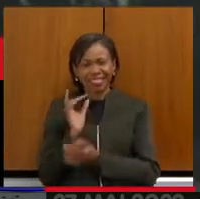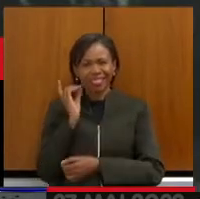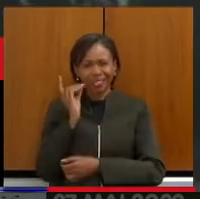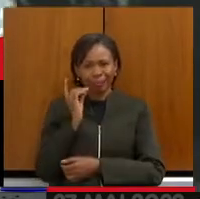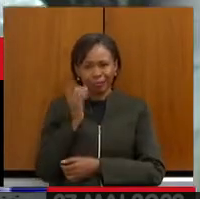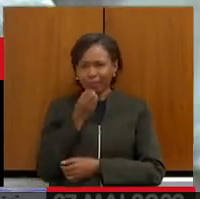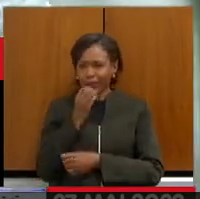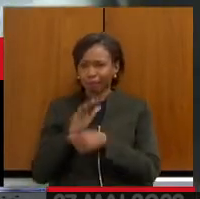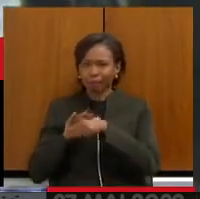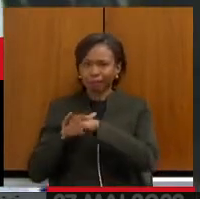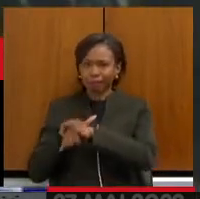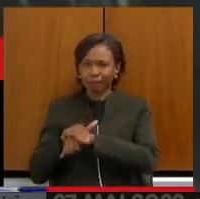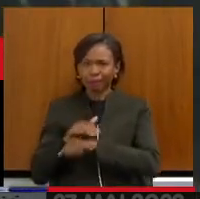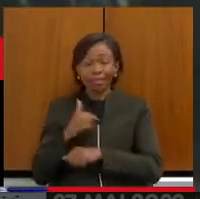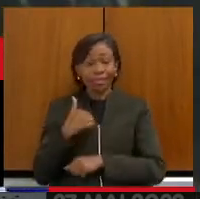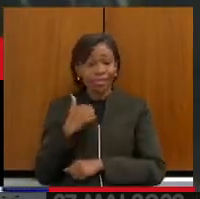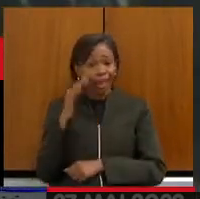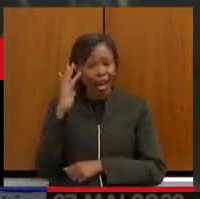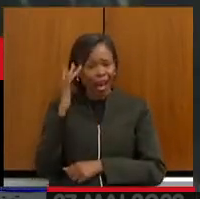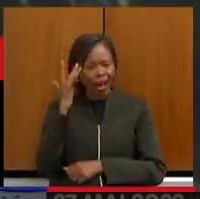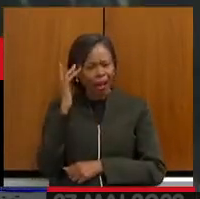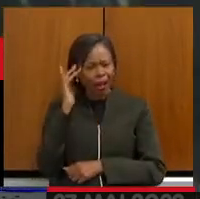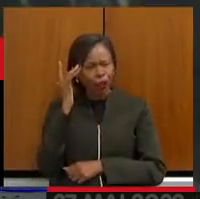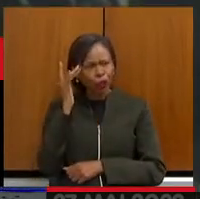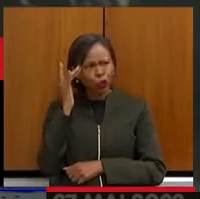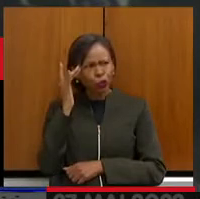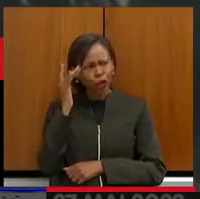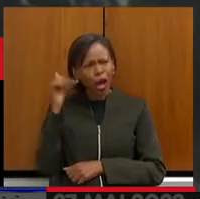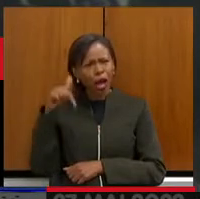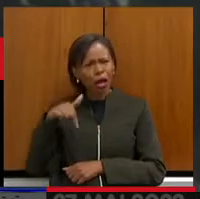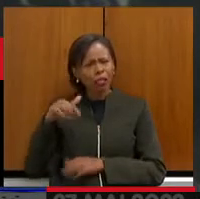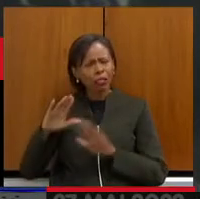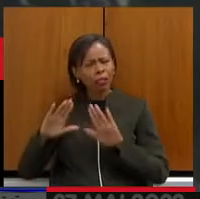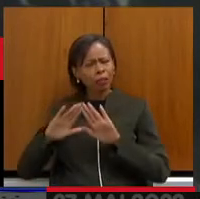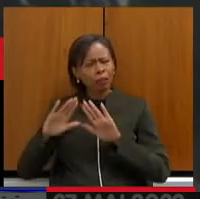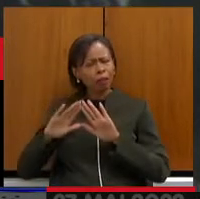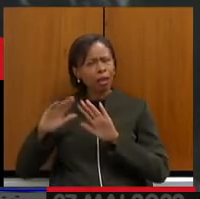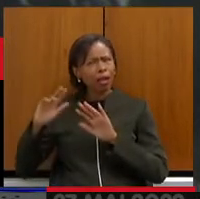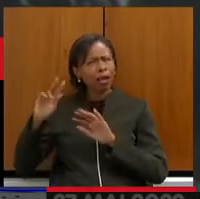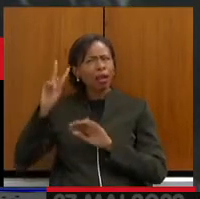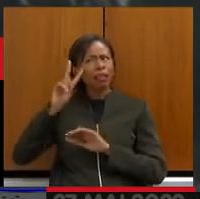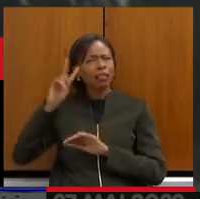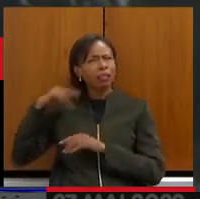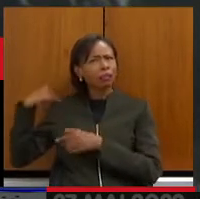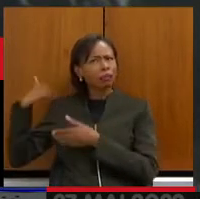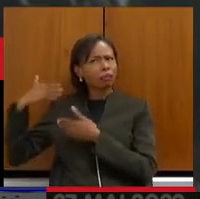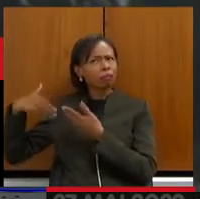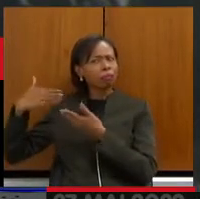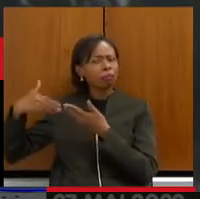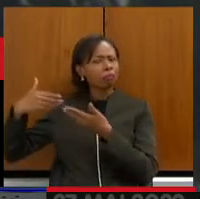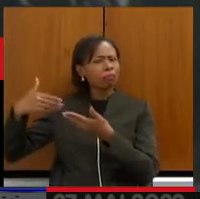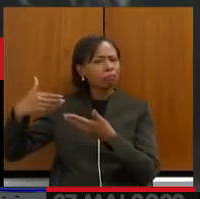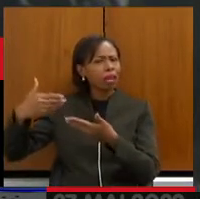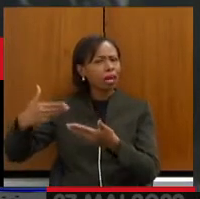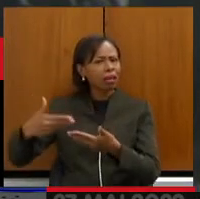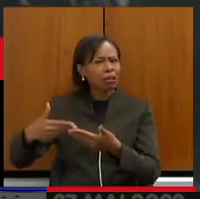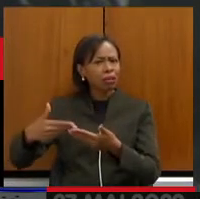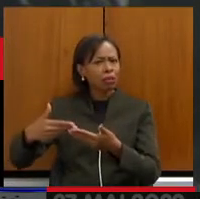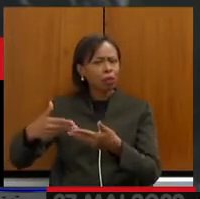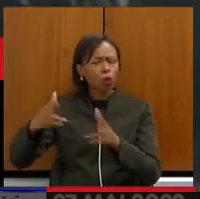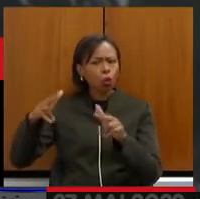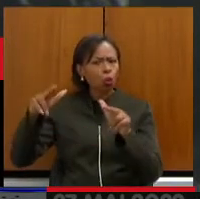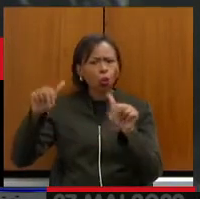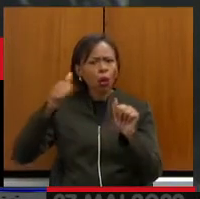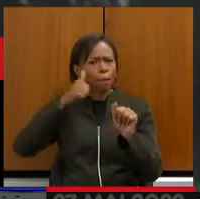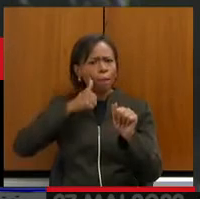noite eu acho que da história dessa casa em uma mulher sem terra subiu nesse espaço